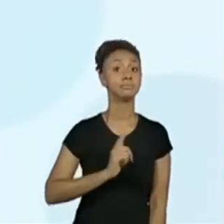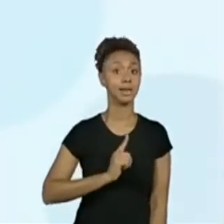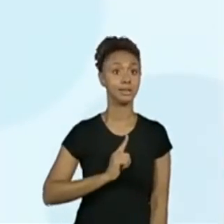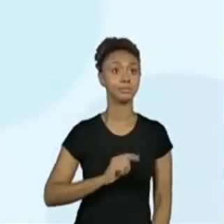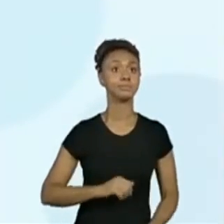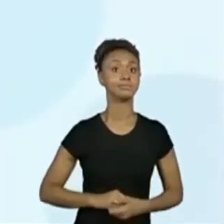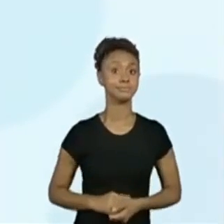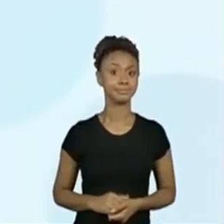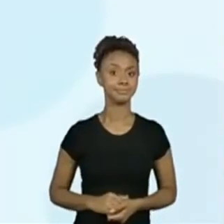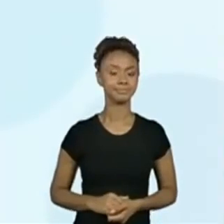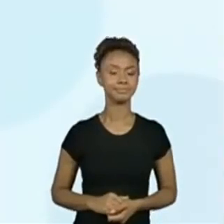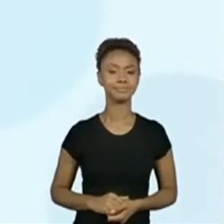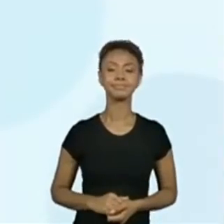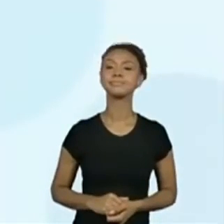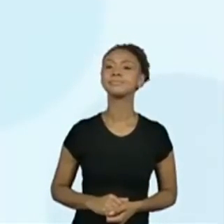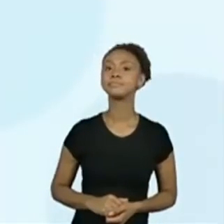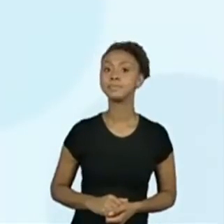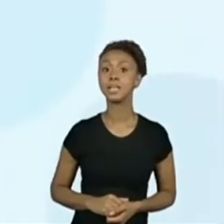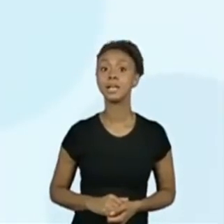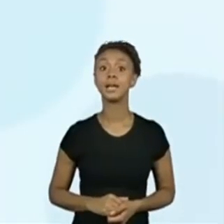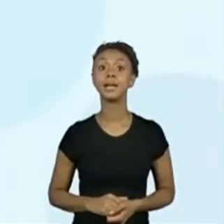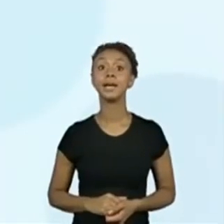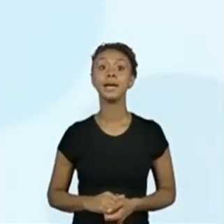centavos. E se nós fôssemos pagar